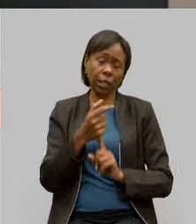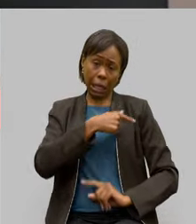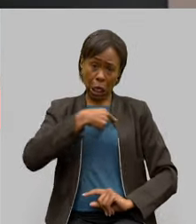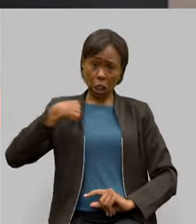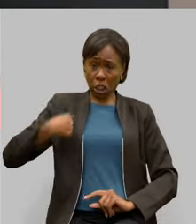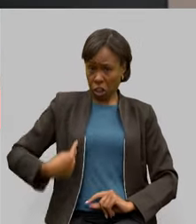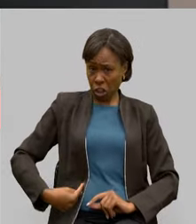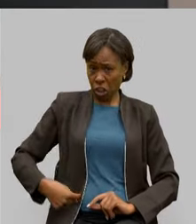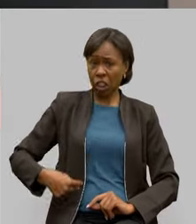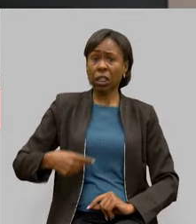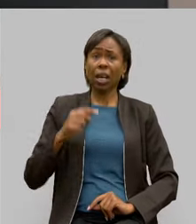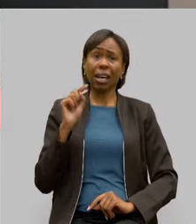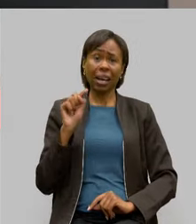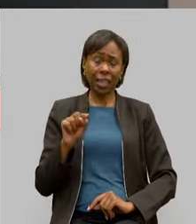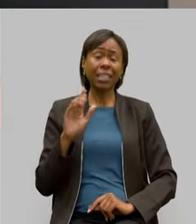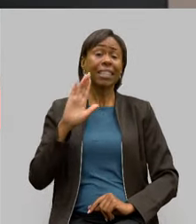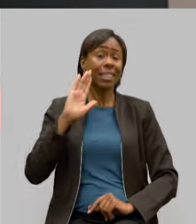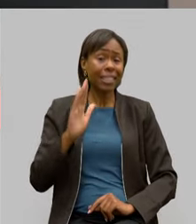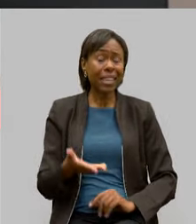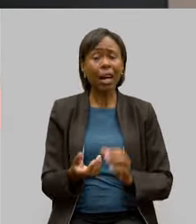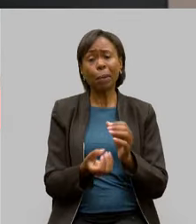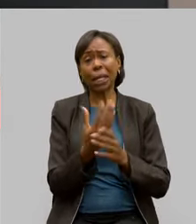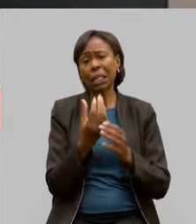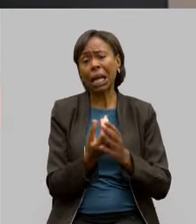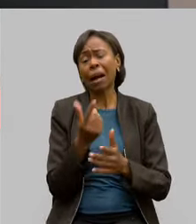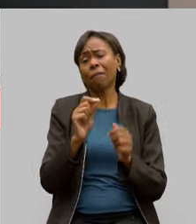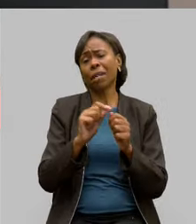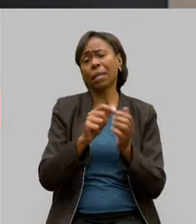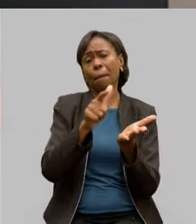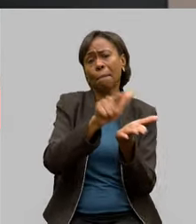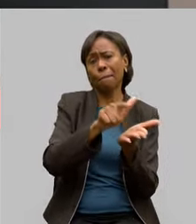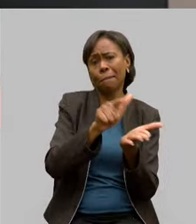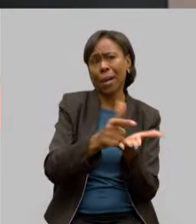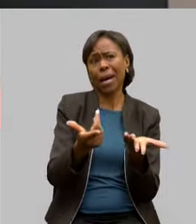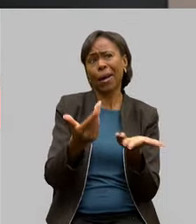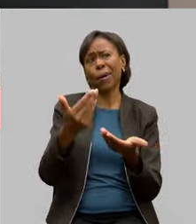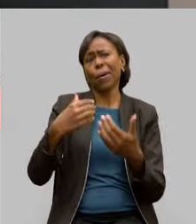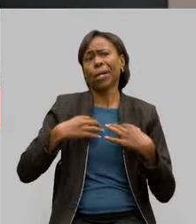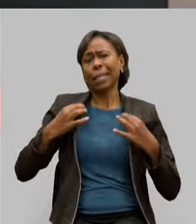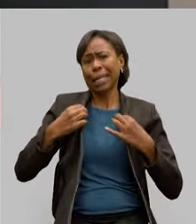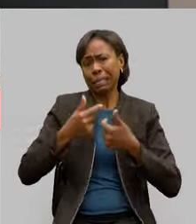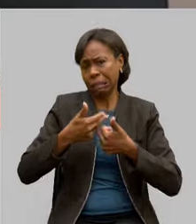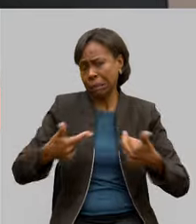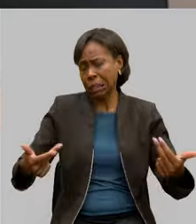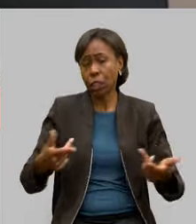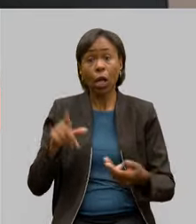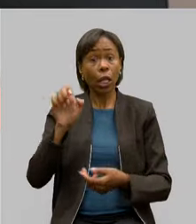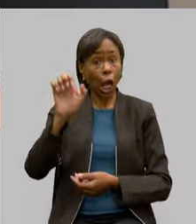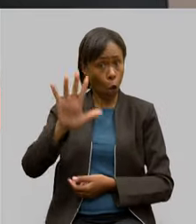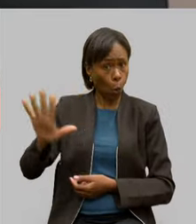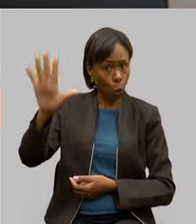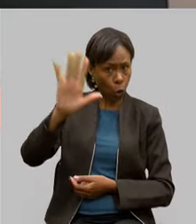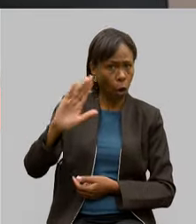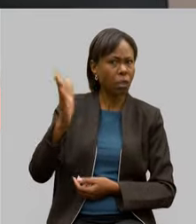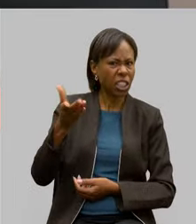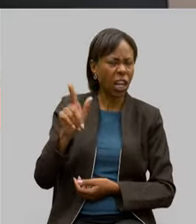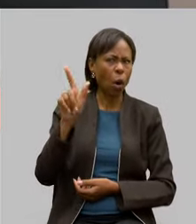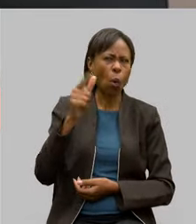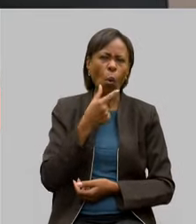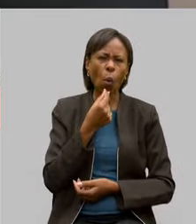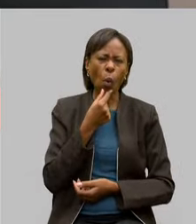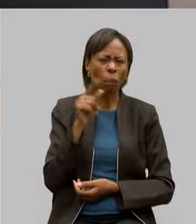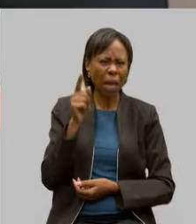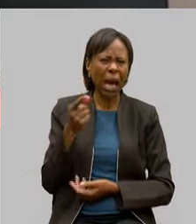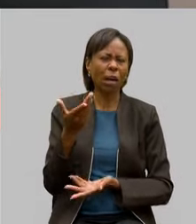o cimo já era usado para fazer papel cordas tecidos né na Europa renascentista mesmo o próprio Gutemberg lá com a prensa